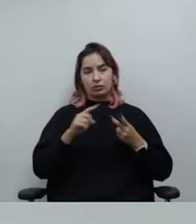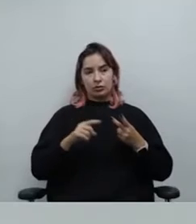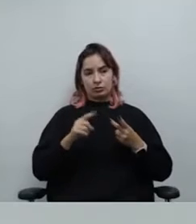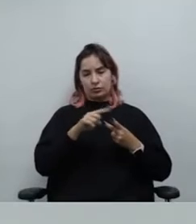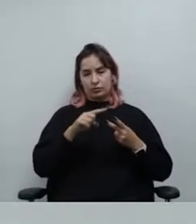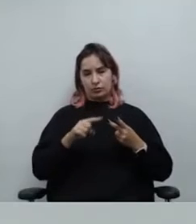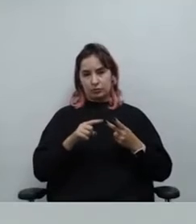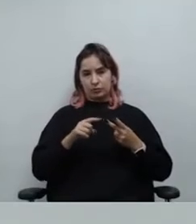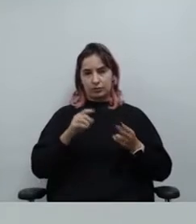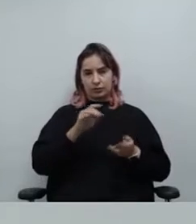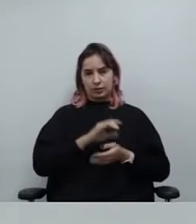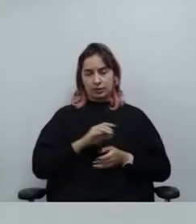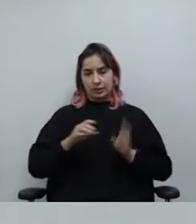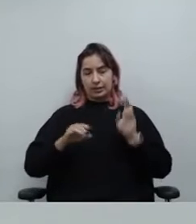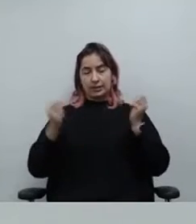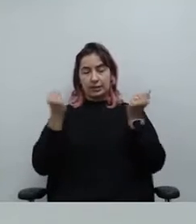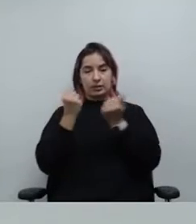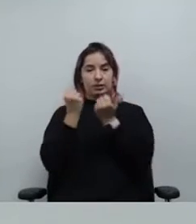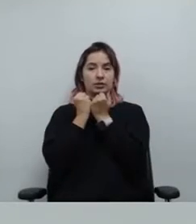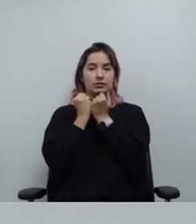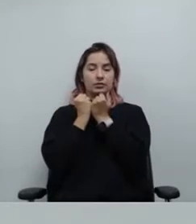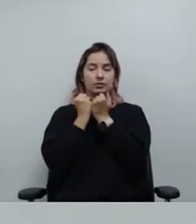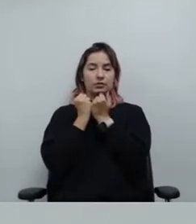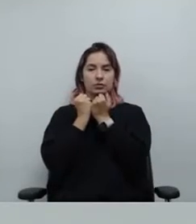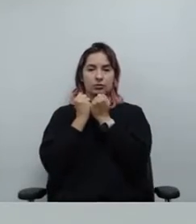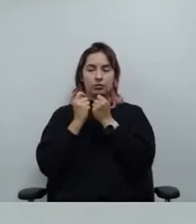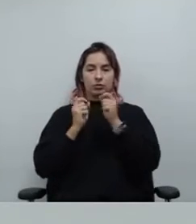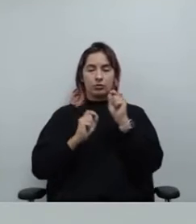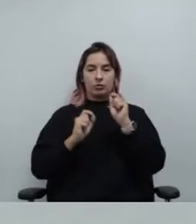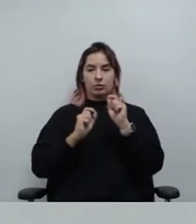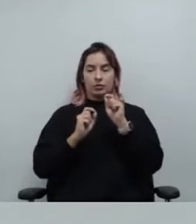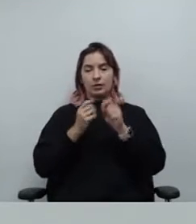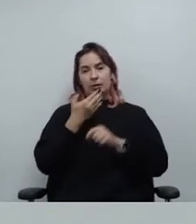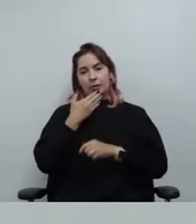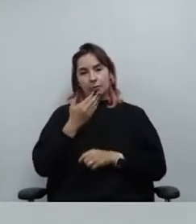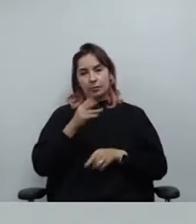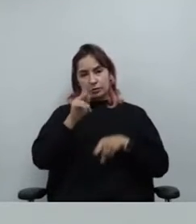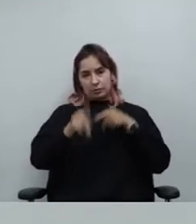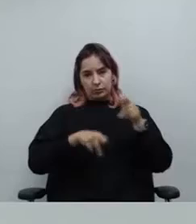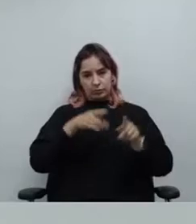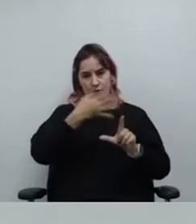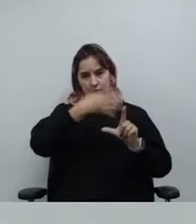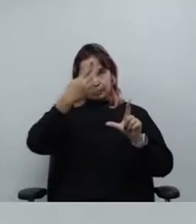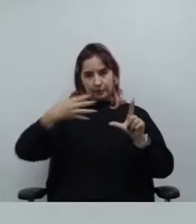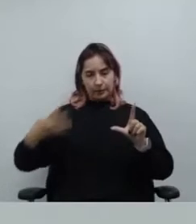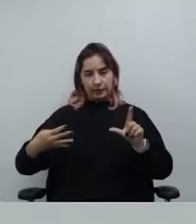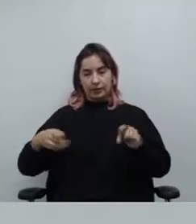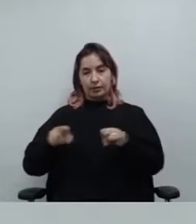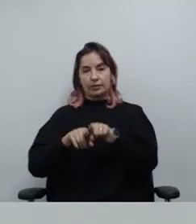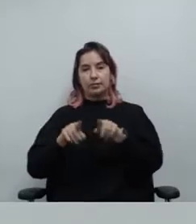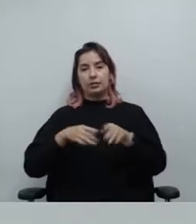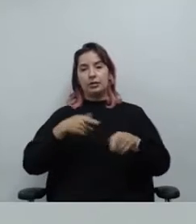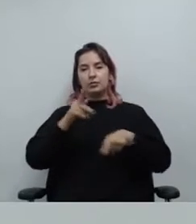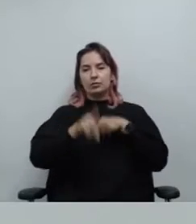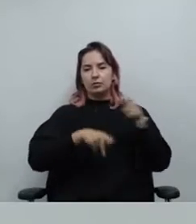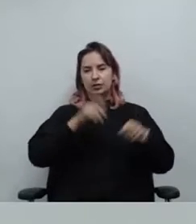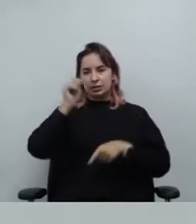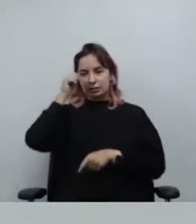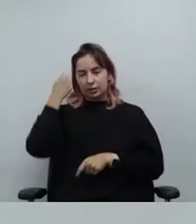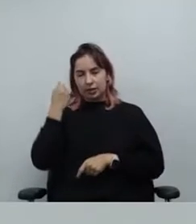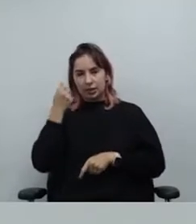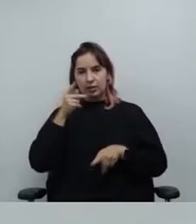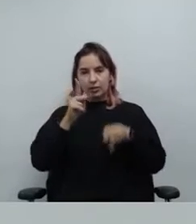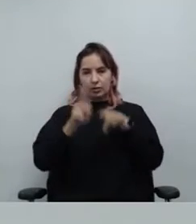defensores na coordenação do núcleo, e essas demandas referentes à população LGBTQIA+, e à população negra, e aos